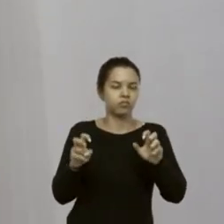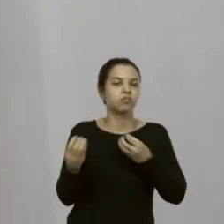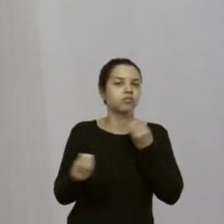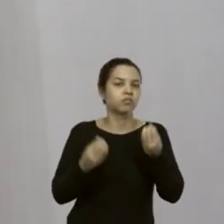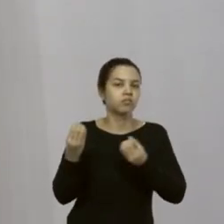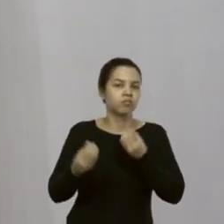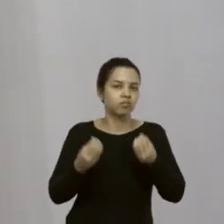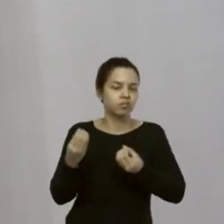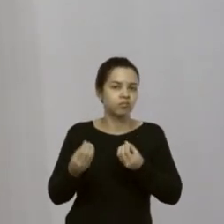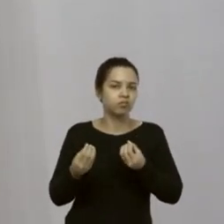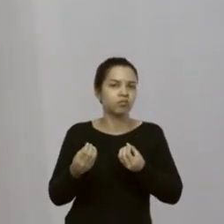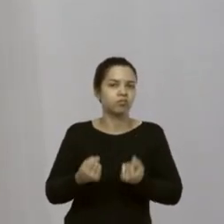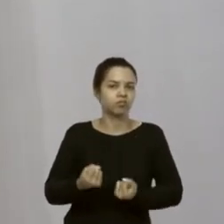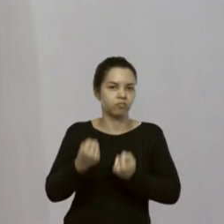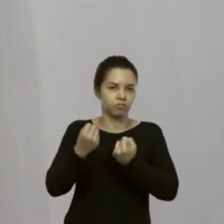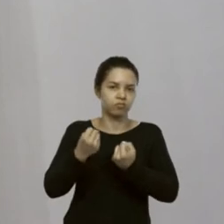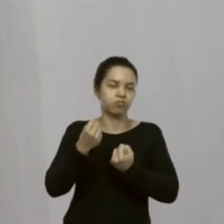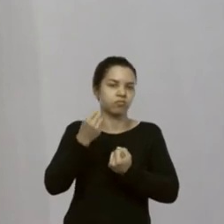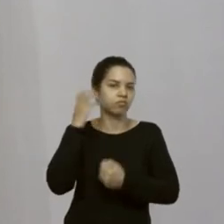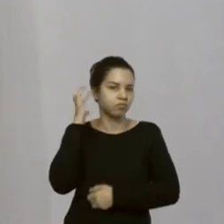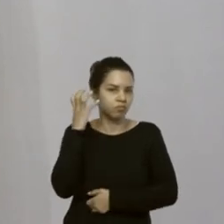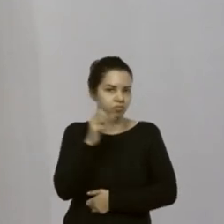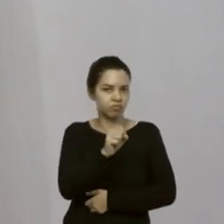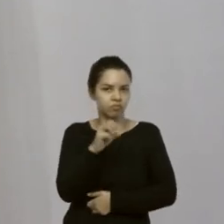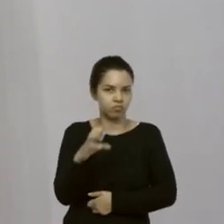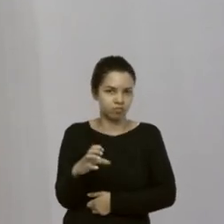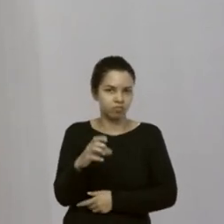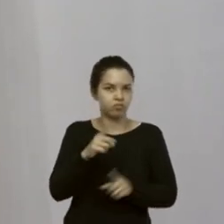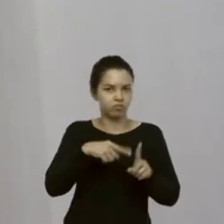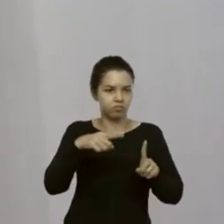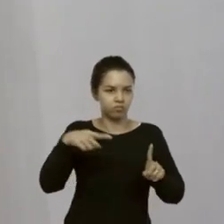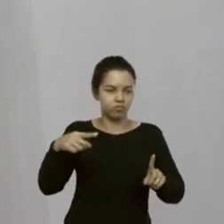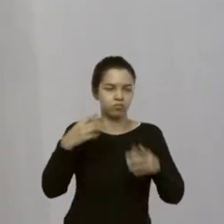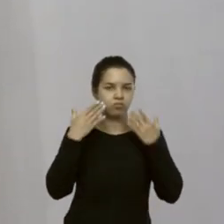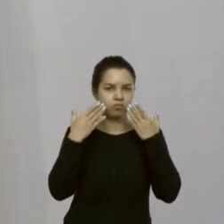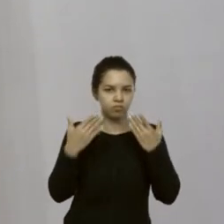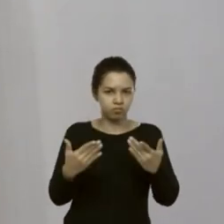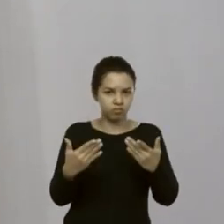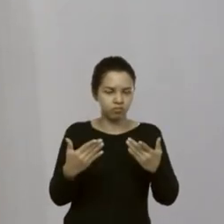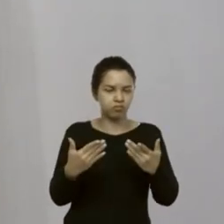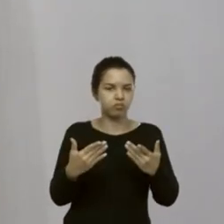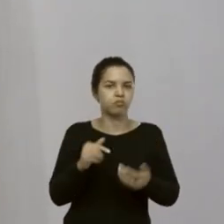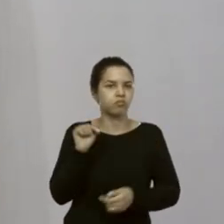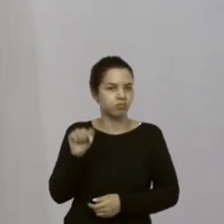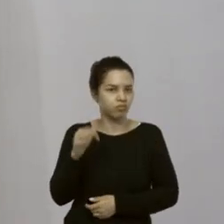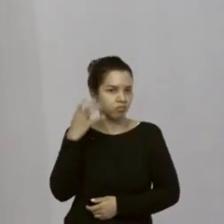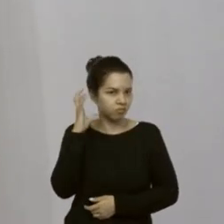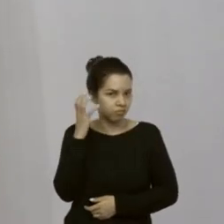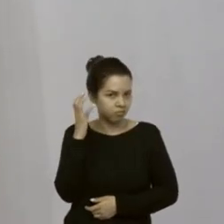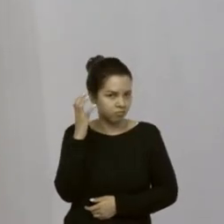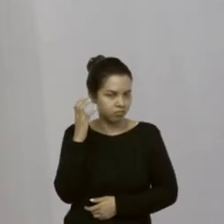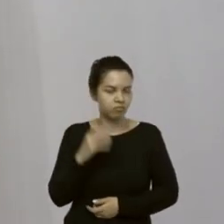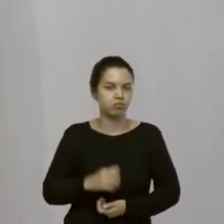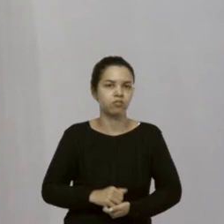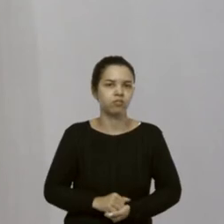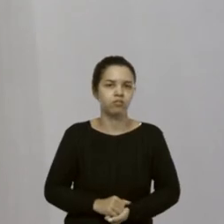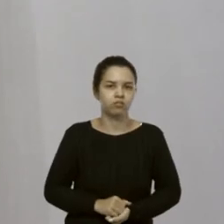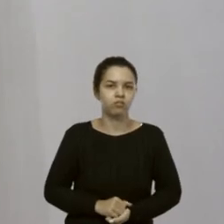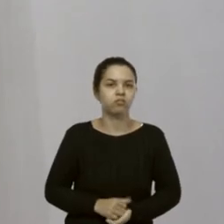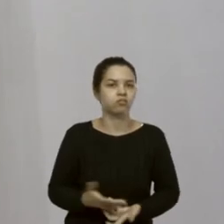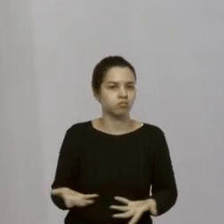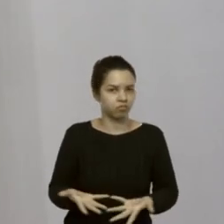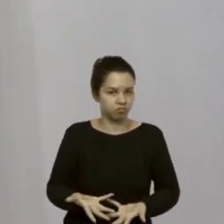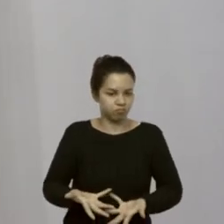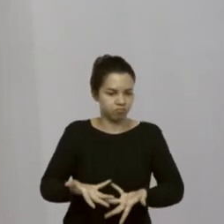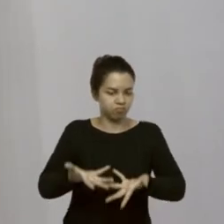Catarina, e os dados comprovam que esse veículo de comunicação, que completa 100 anos em 2022, está mais vivo do que